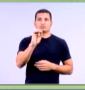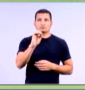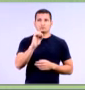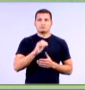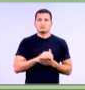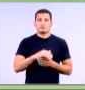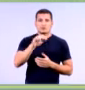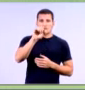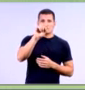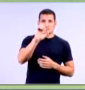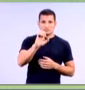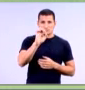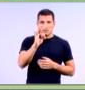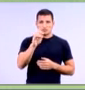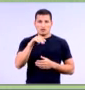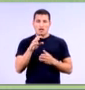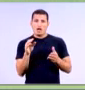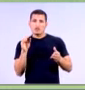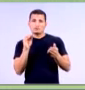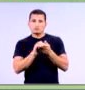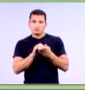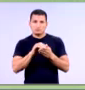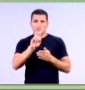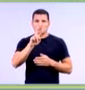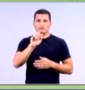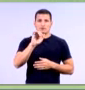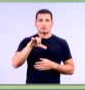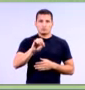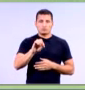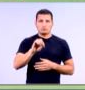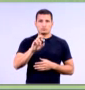é atribuir o valor a um atributo.